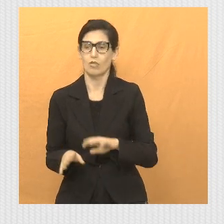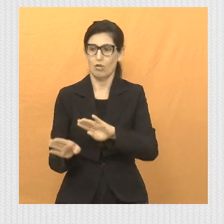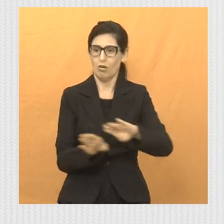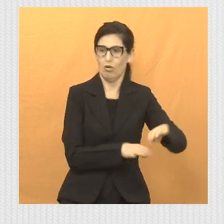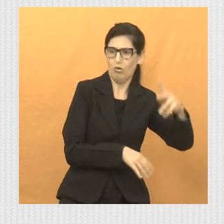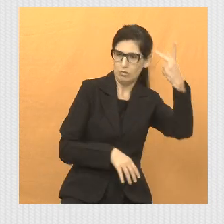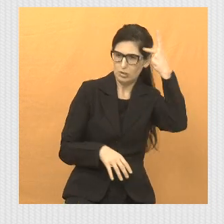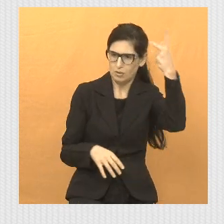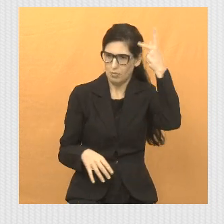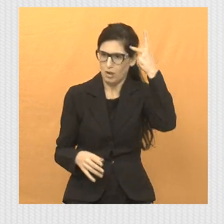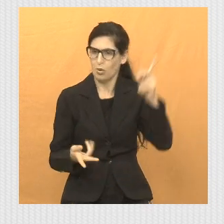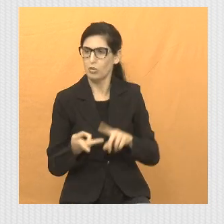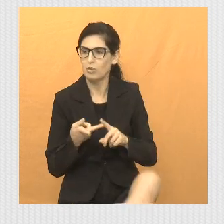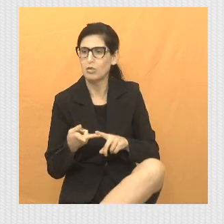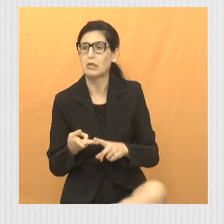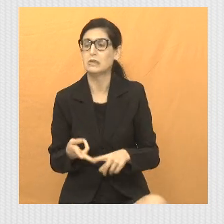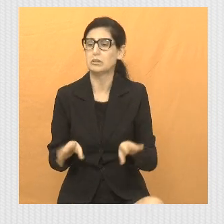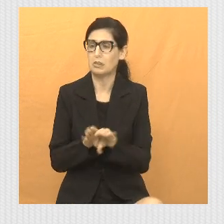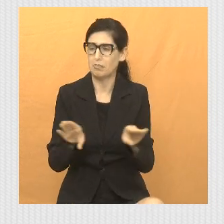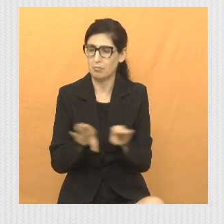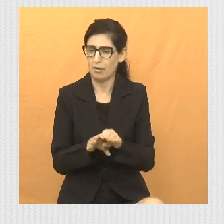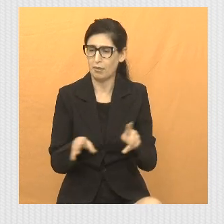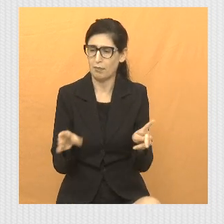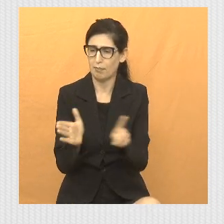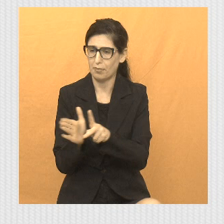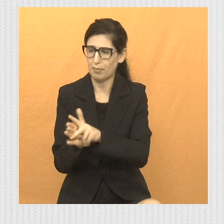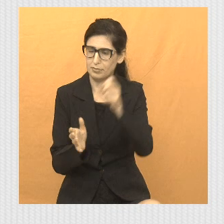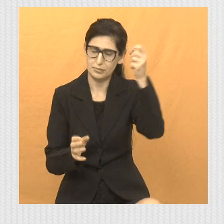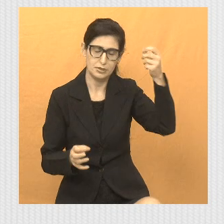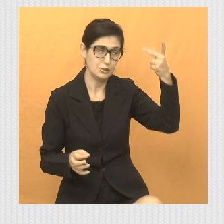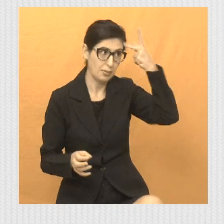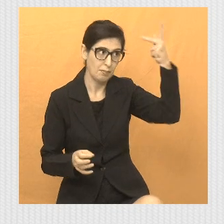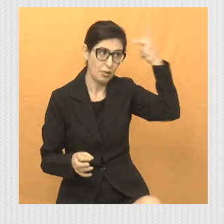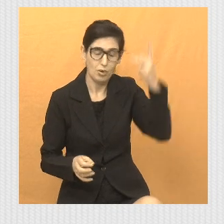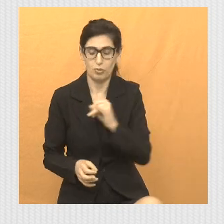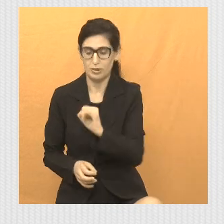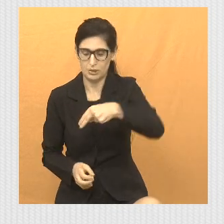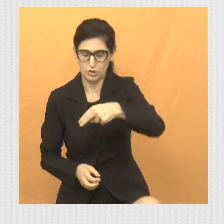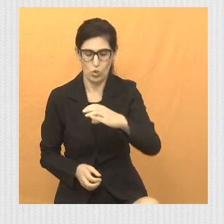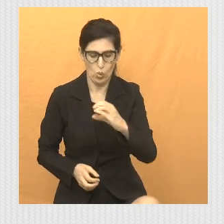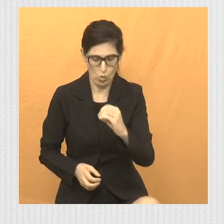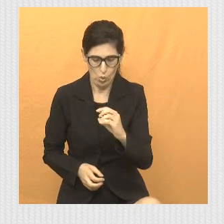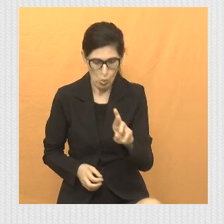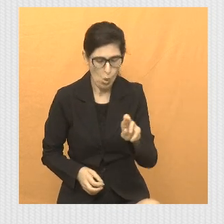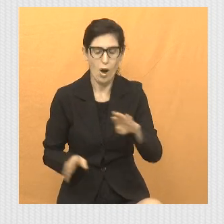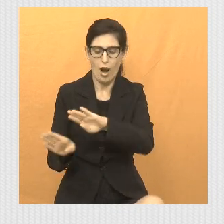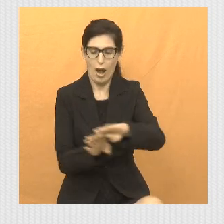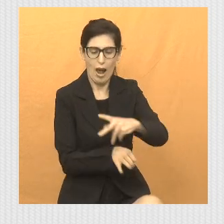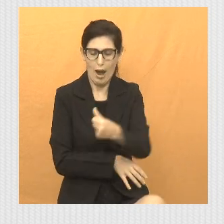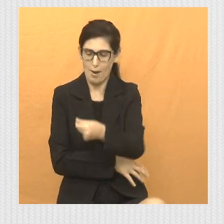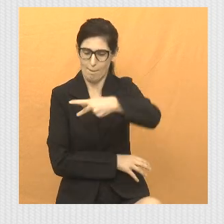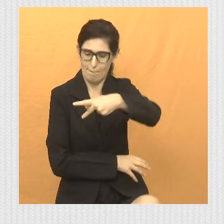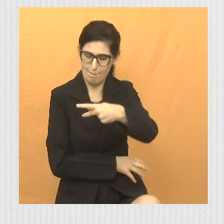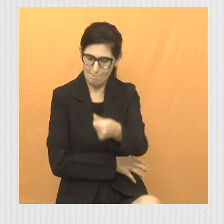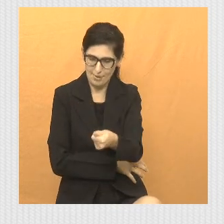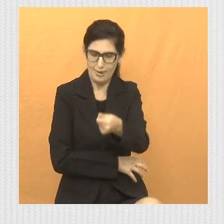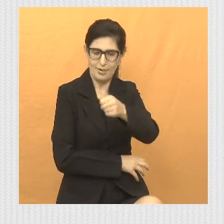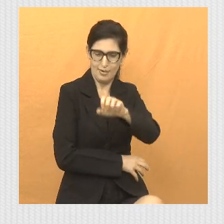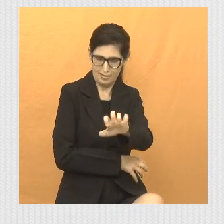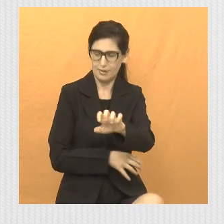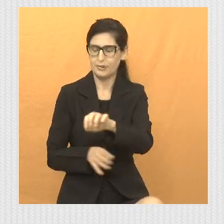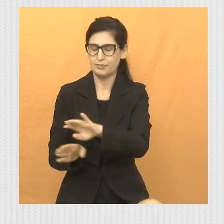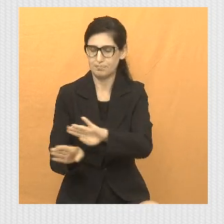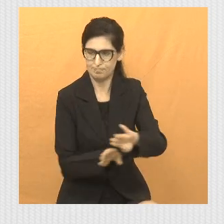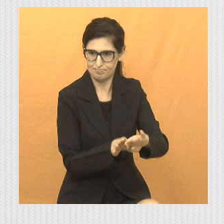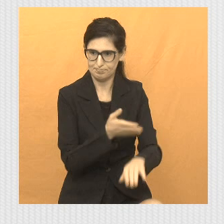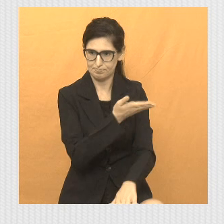de São Paulo, Hospital São Paulo, INCOR, Dante Pazanese, APAI, Hospital Pérola